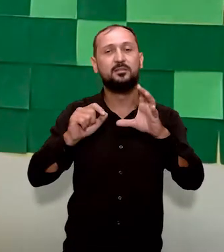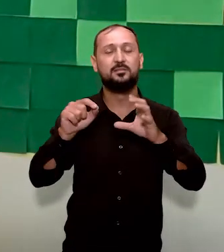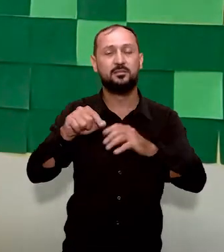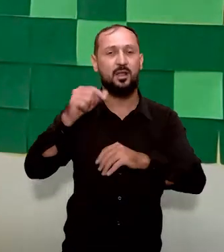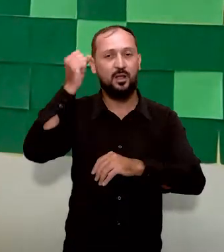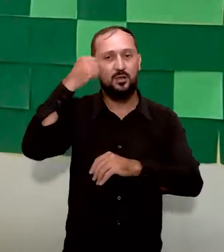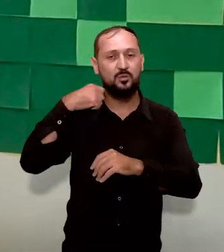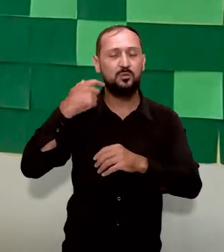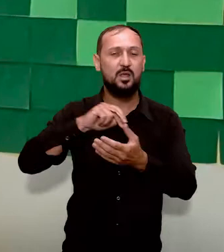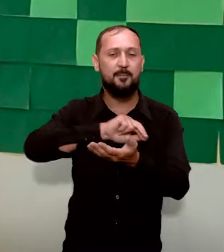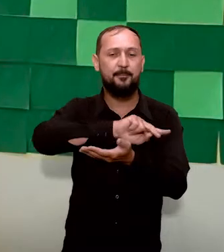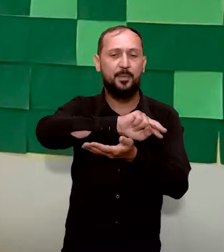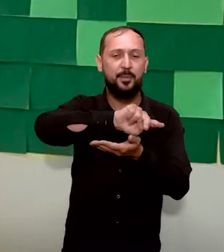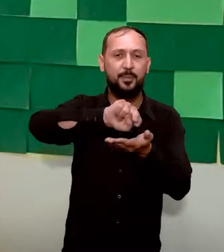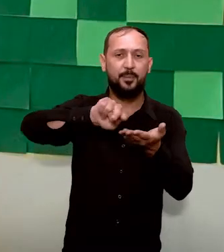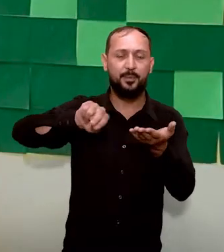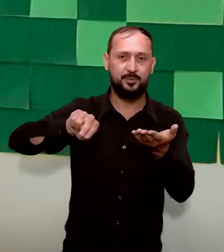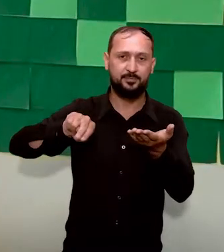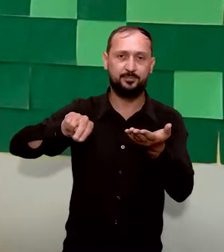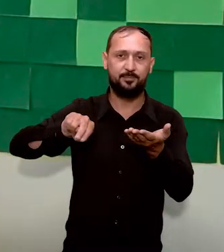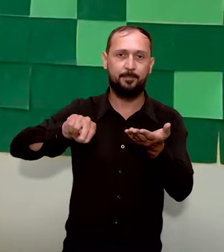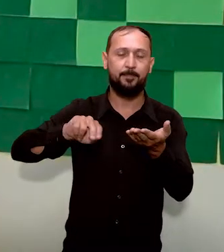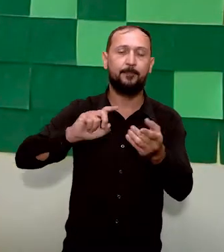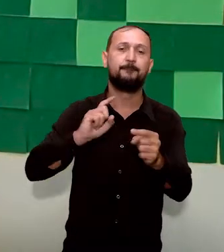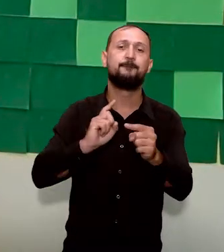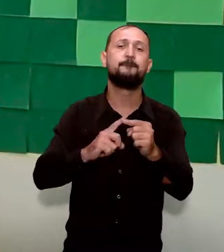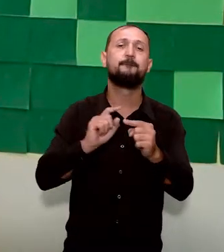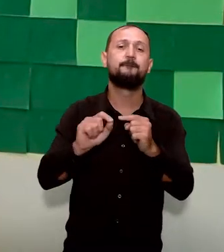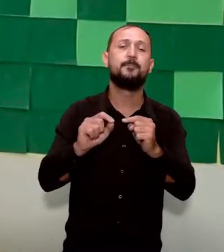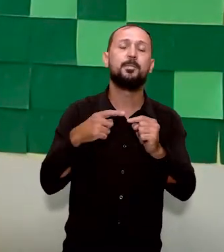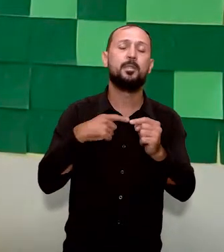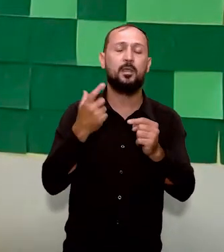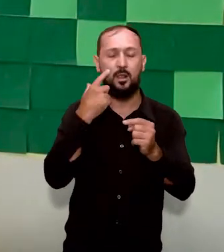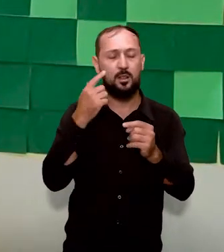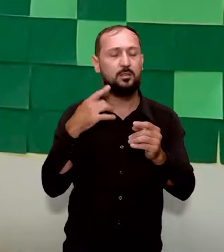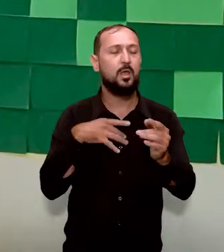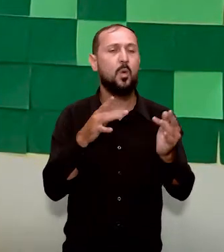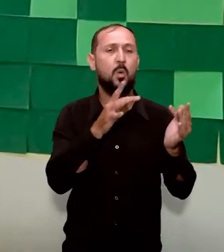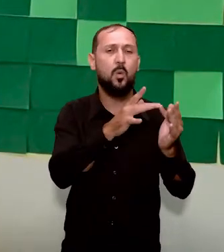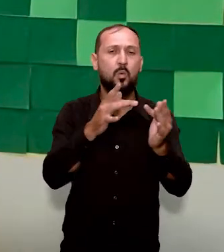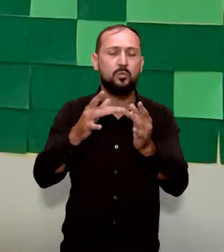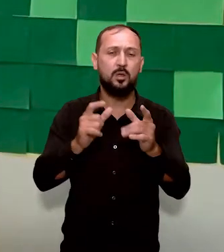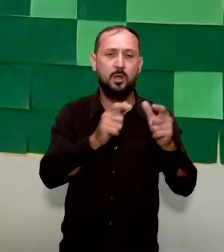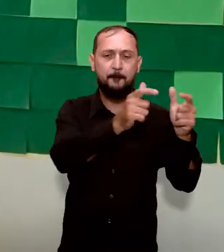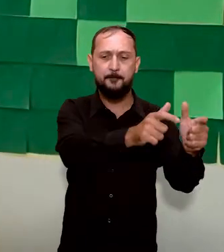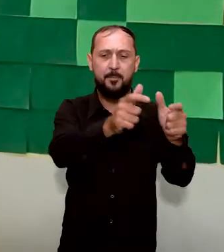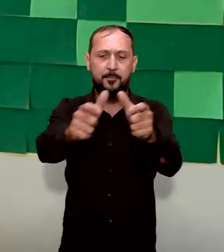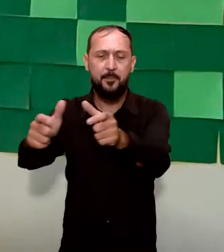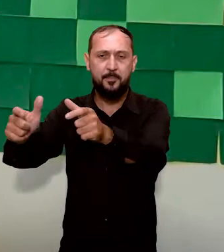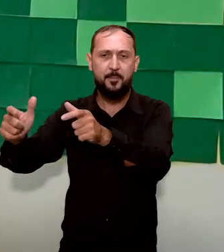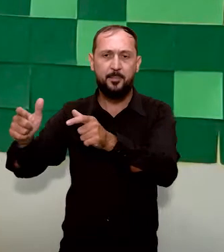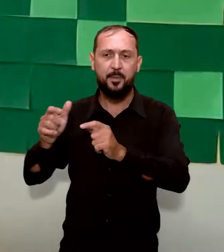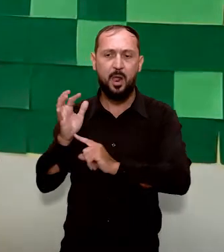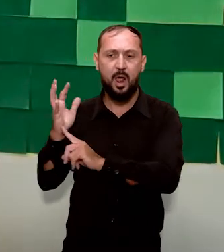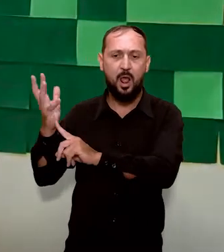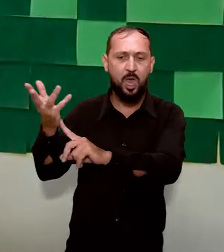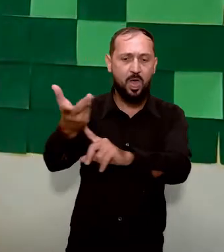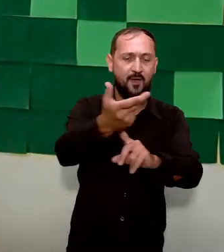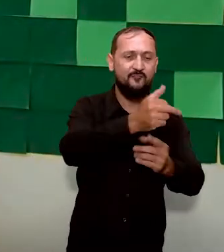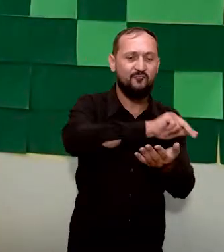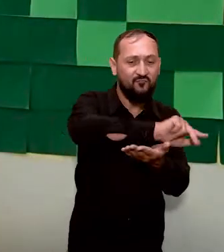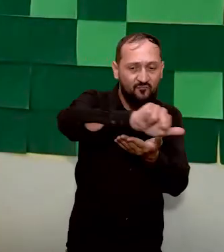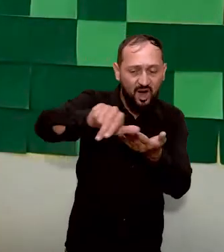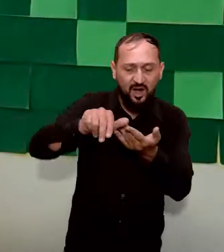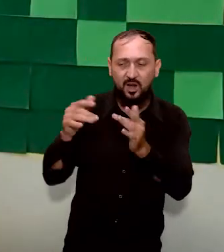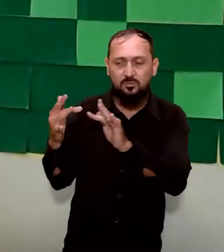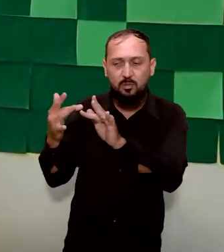característica principal da Lúcia é a multiplicidade. Então ela trafega com certeza por vários tipos de artes,